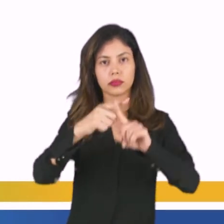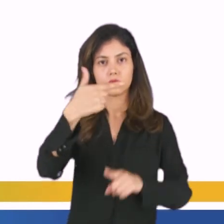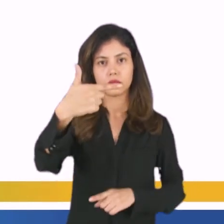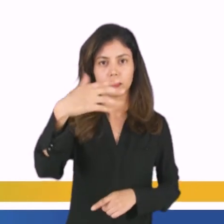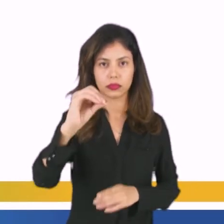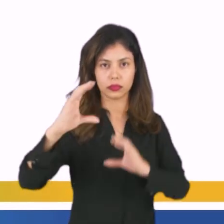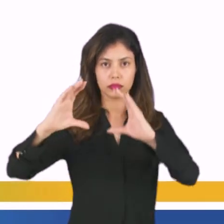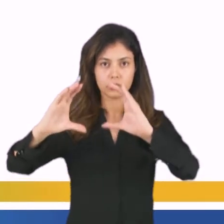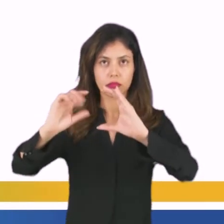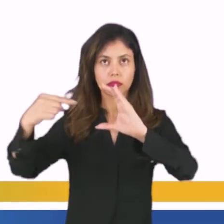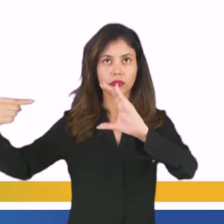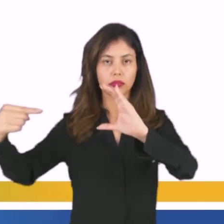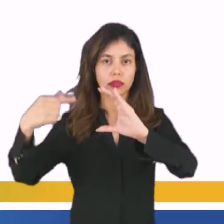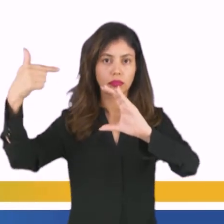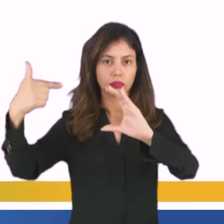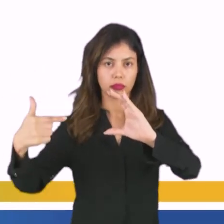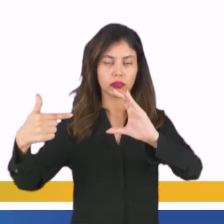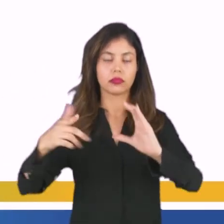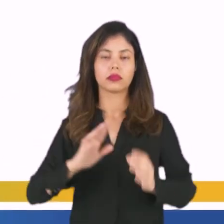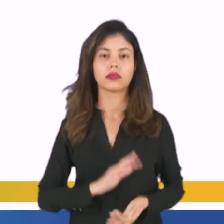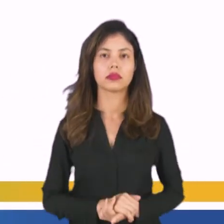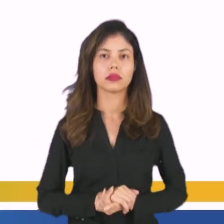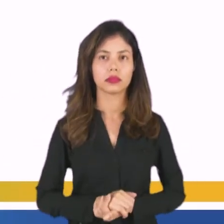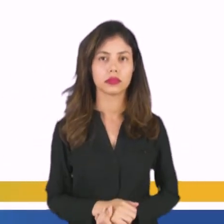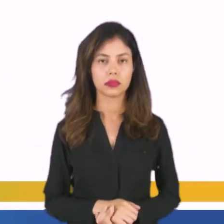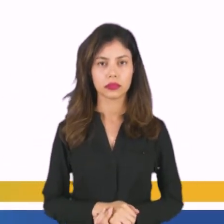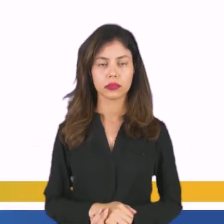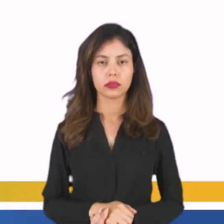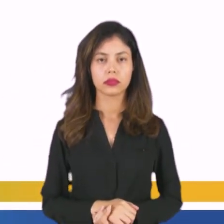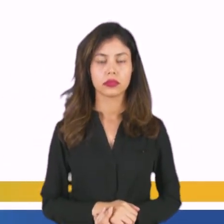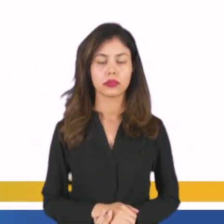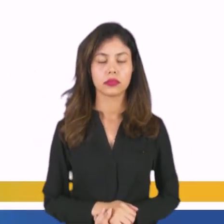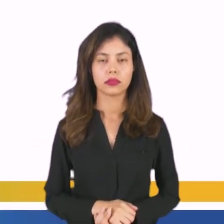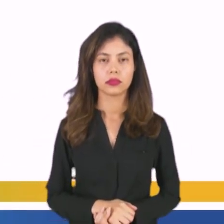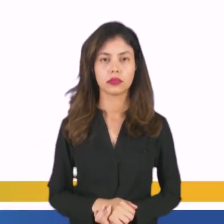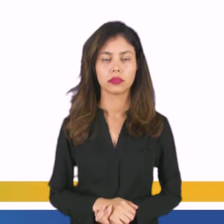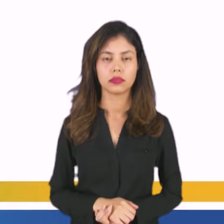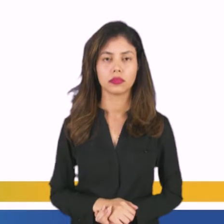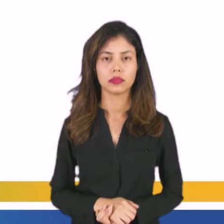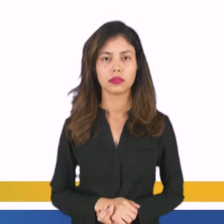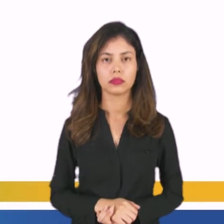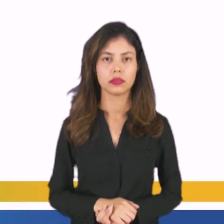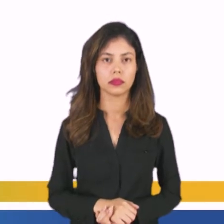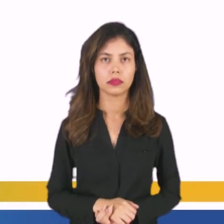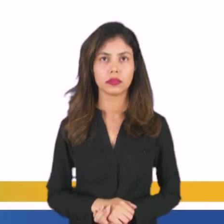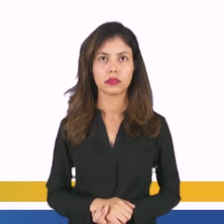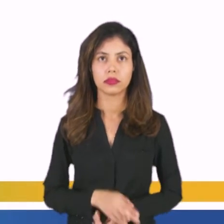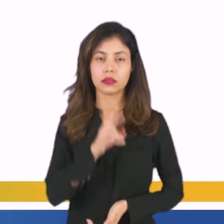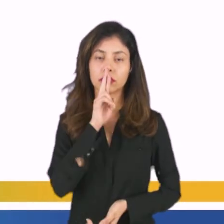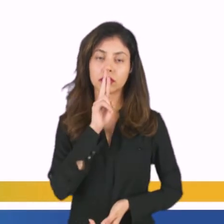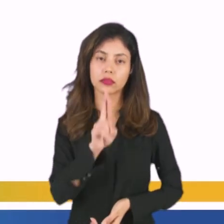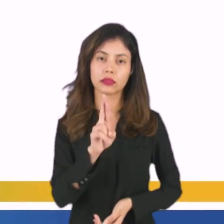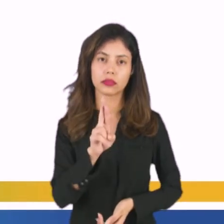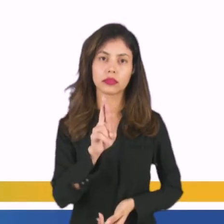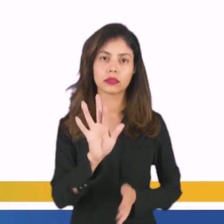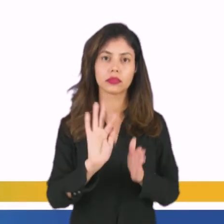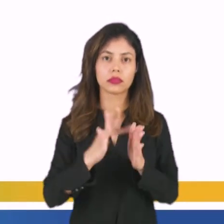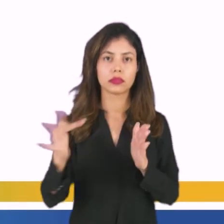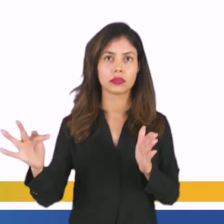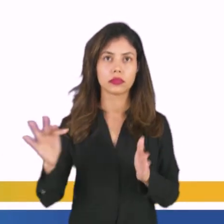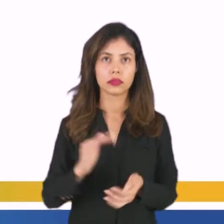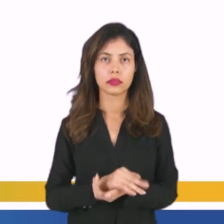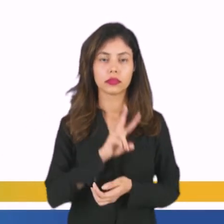a 5 vezes 20, que é a posição do elemento, menos 2. E aí, resolvendo essa